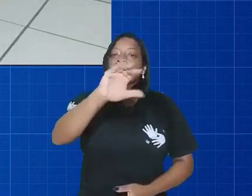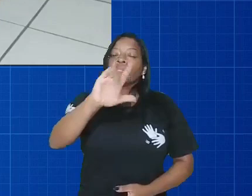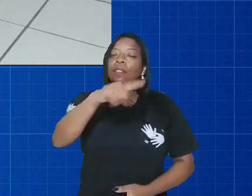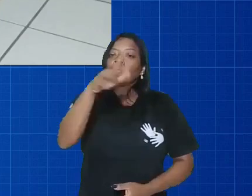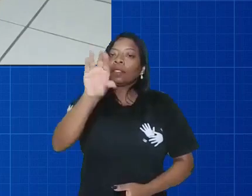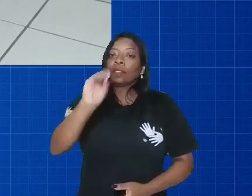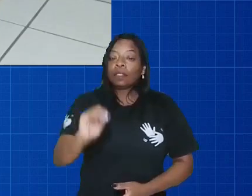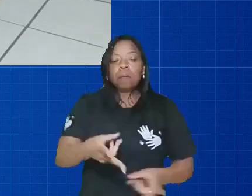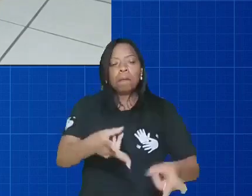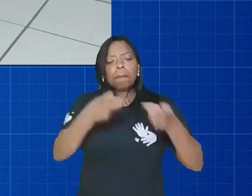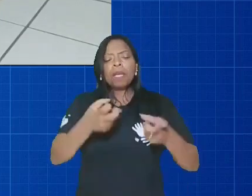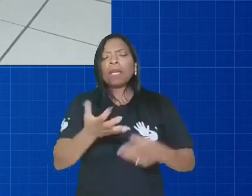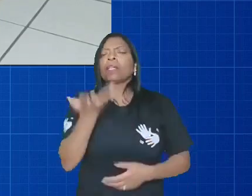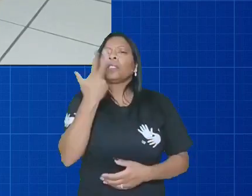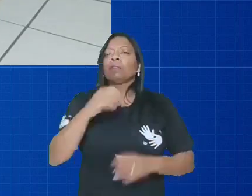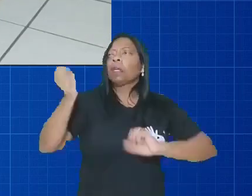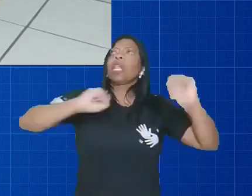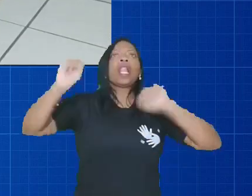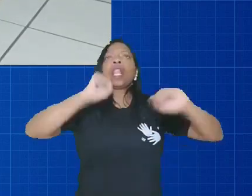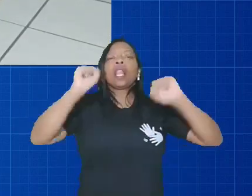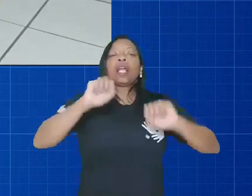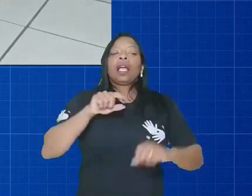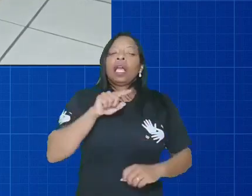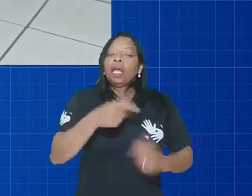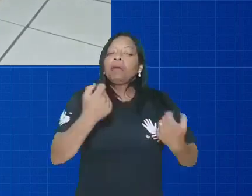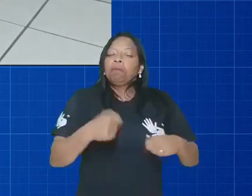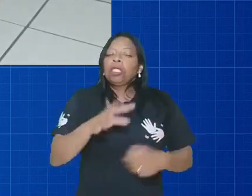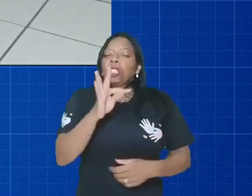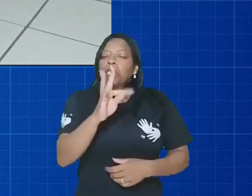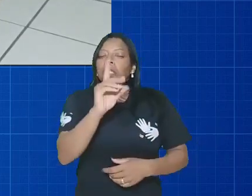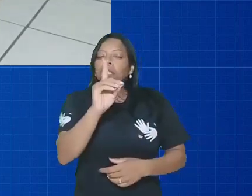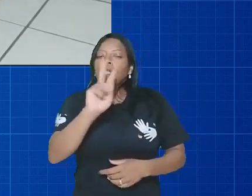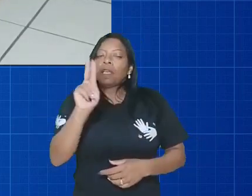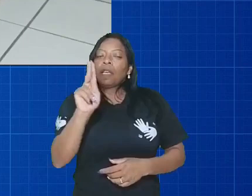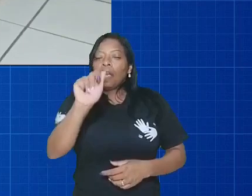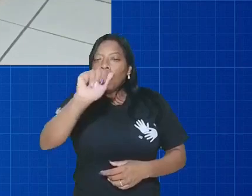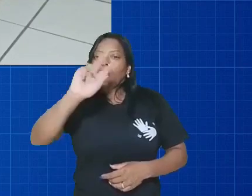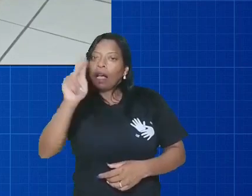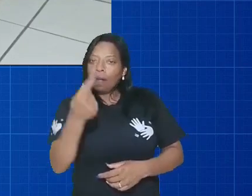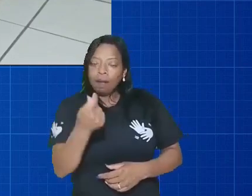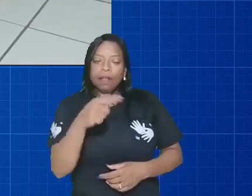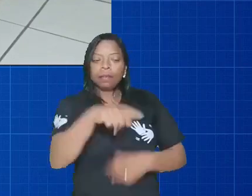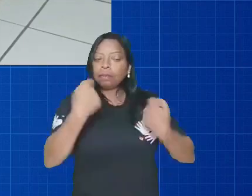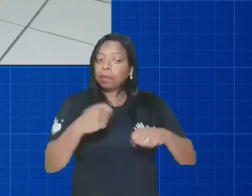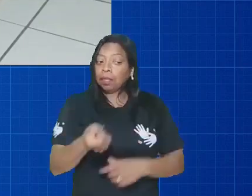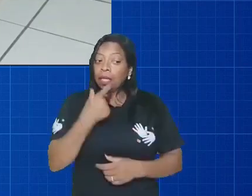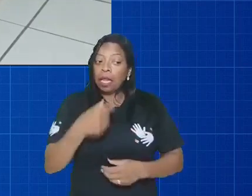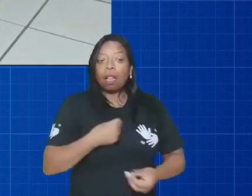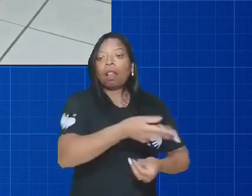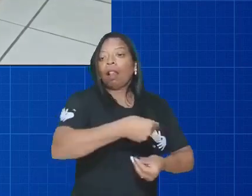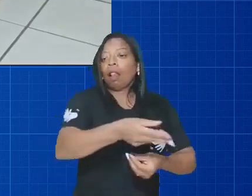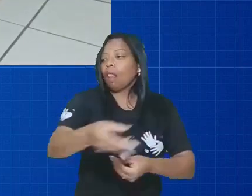Toda criança agitada é hiperativa. Toda criança agitada tem TDAH. Calma, não é bem por aí, né?